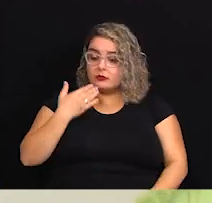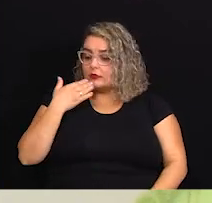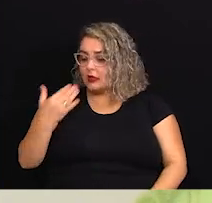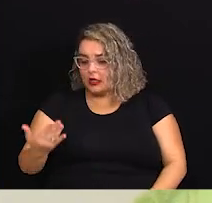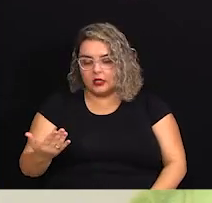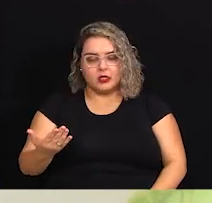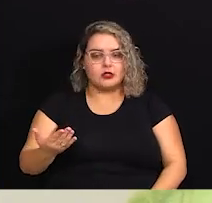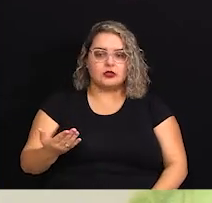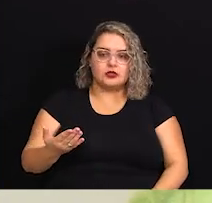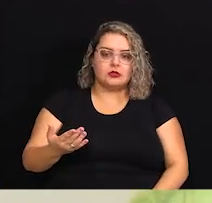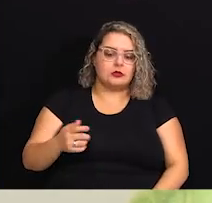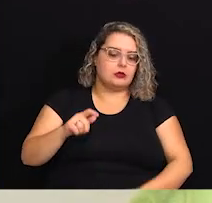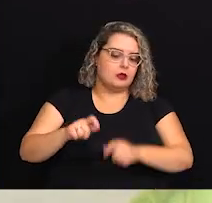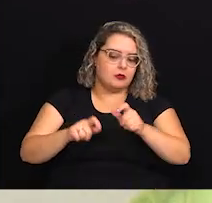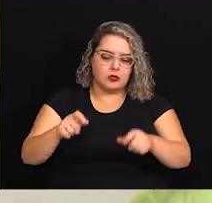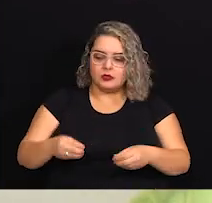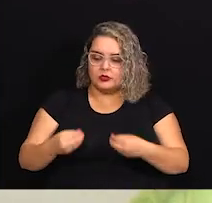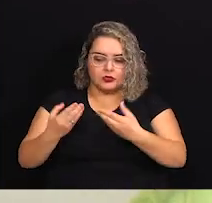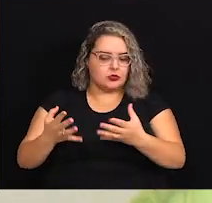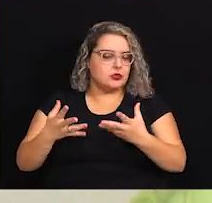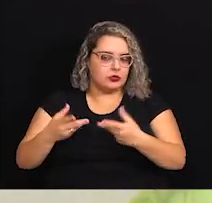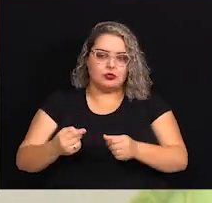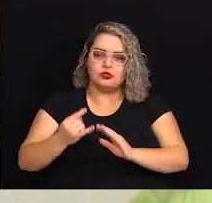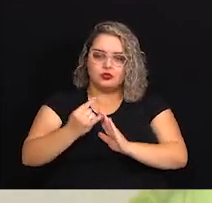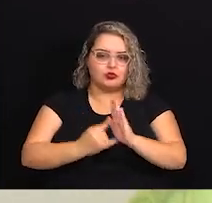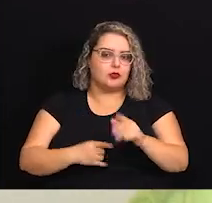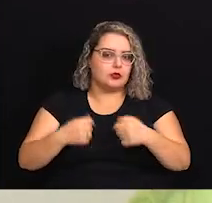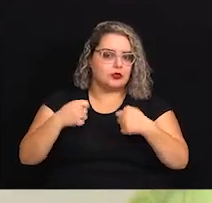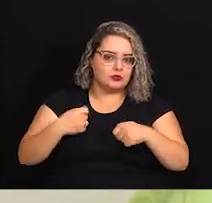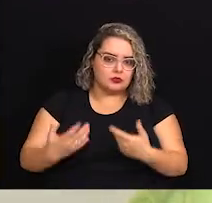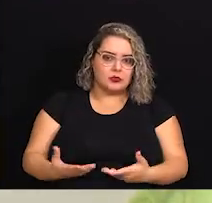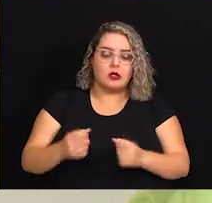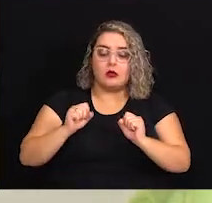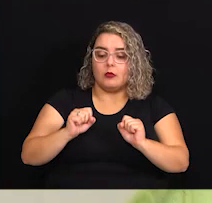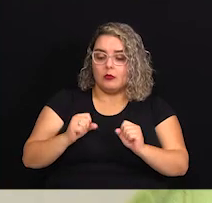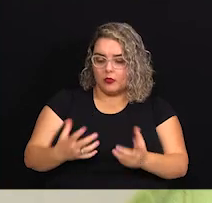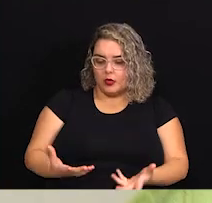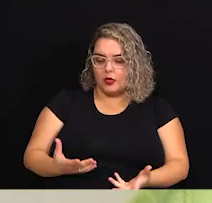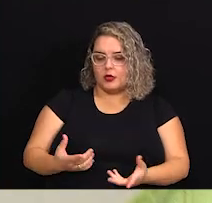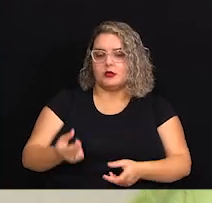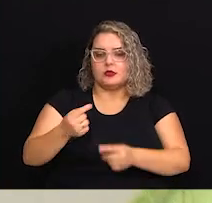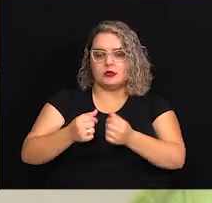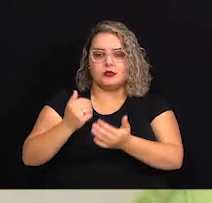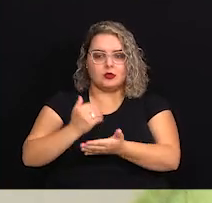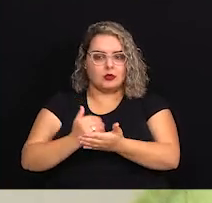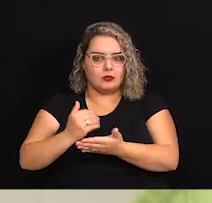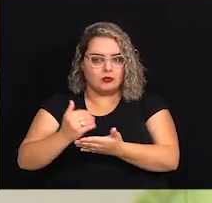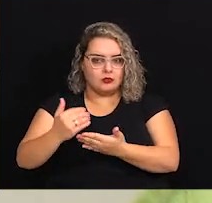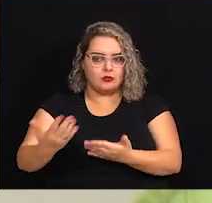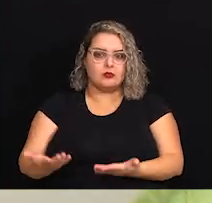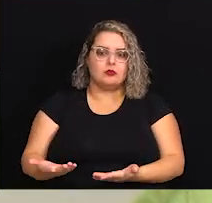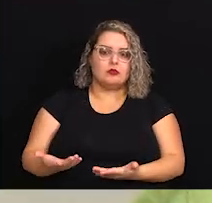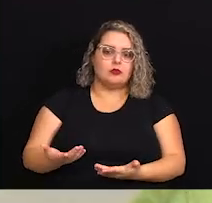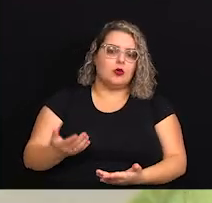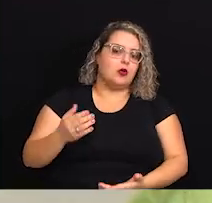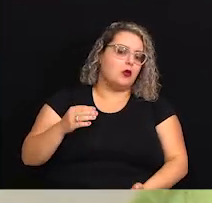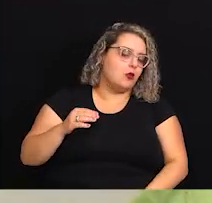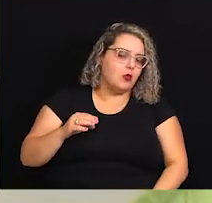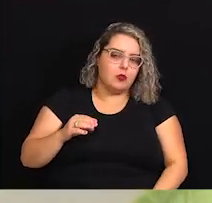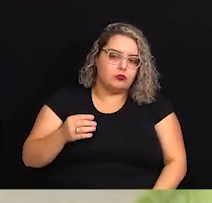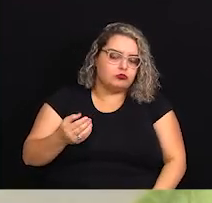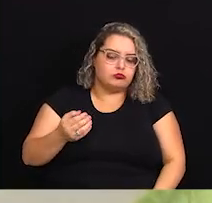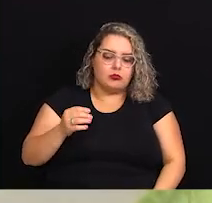pede, né, e a pessoa não fornece todos os documentos necessários para que ela possa pegar esse crédito, ou esse empréstimo, ou